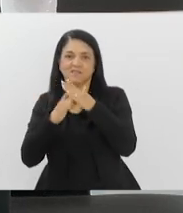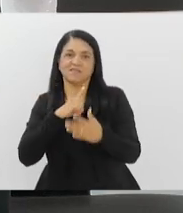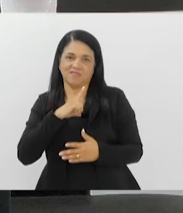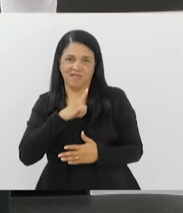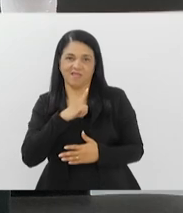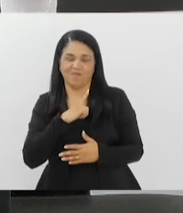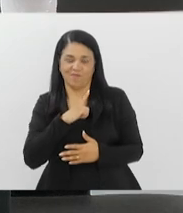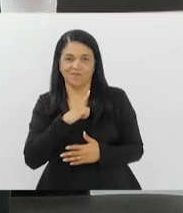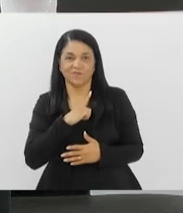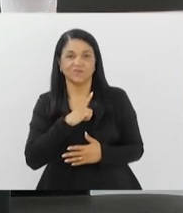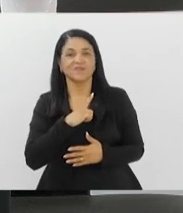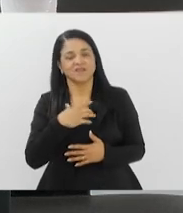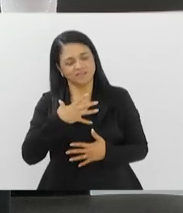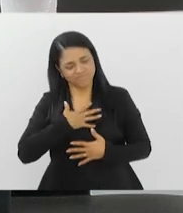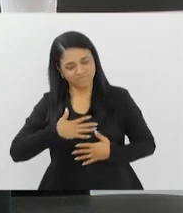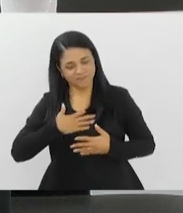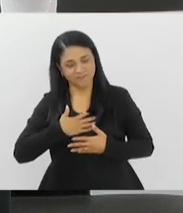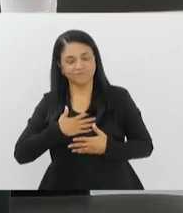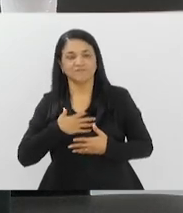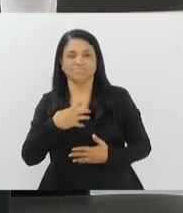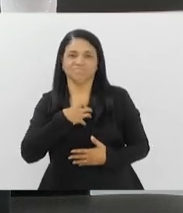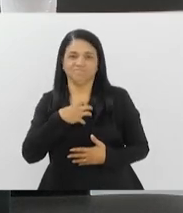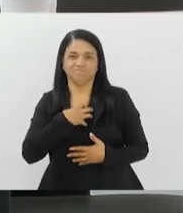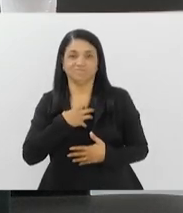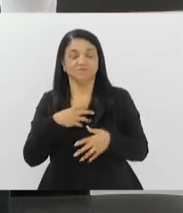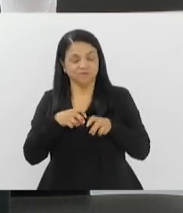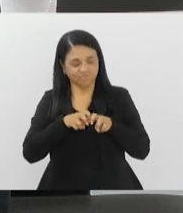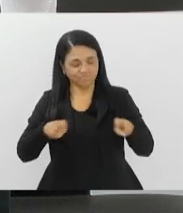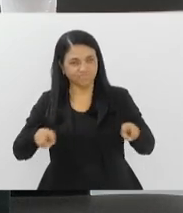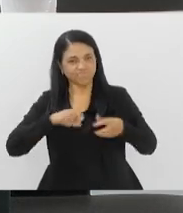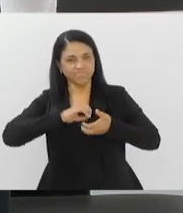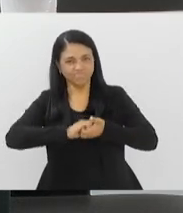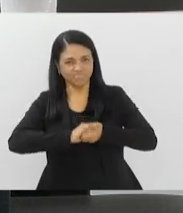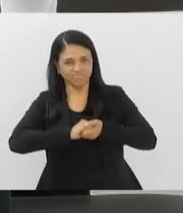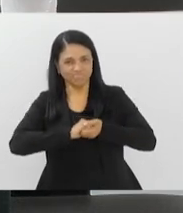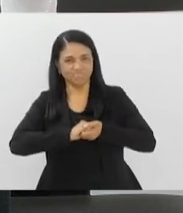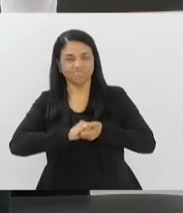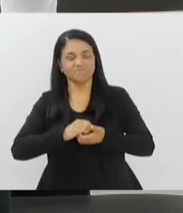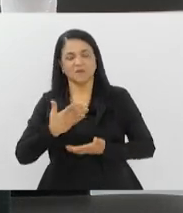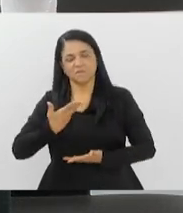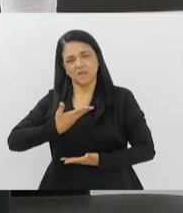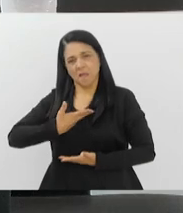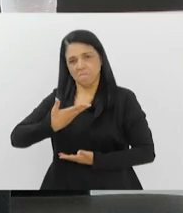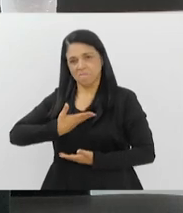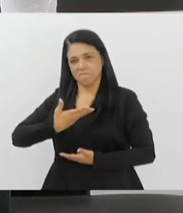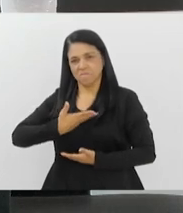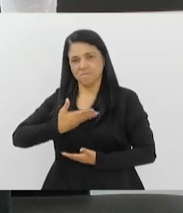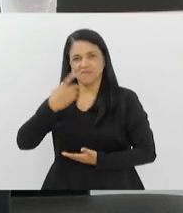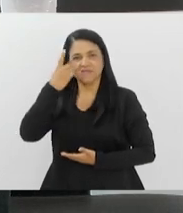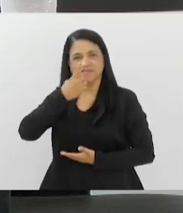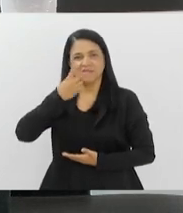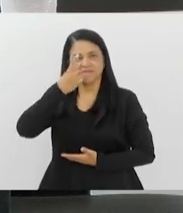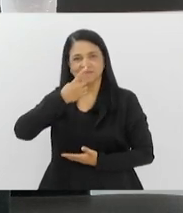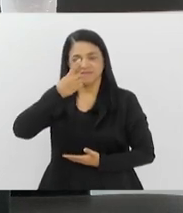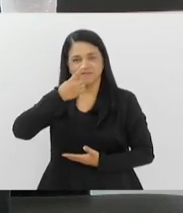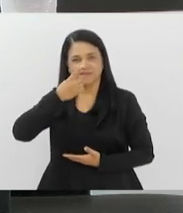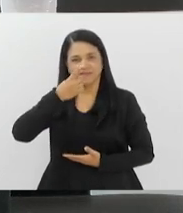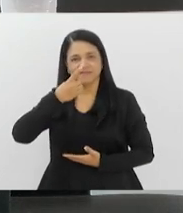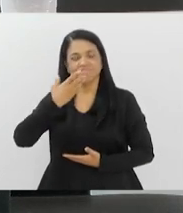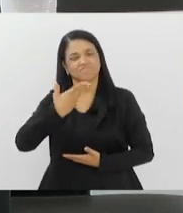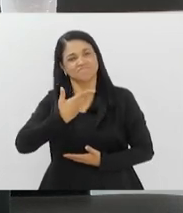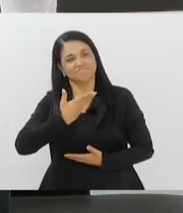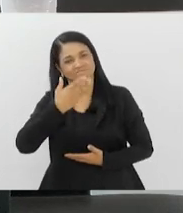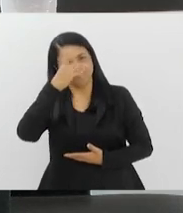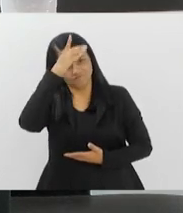aqui eu fico muito satisfeito. E quero cumprimentar a mesa aqui com a nossa, minha grande deputada,